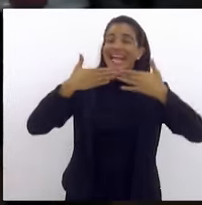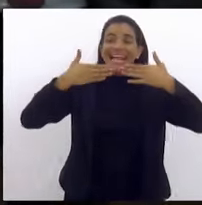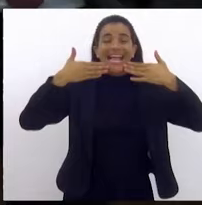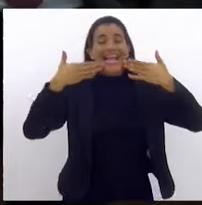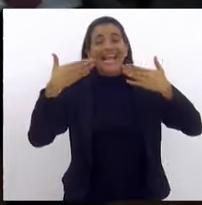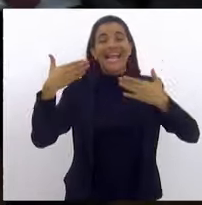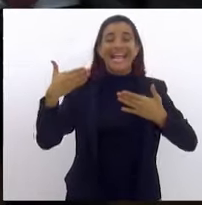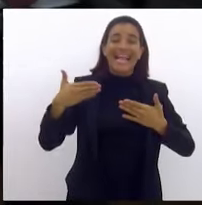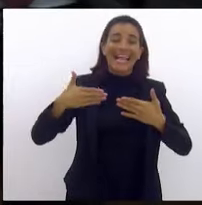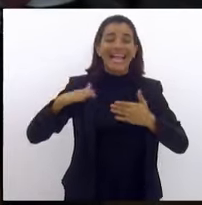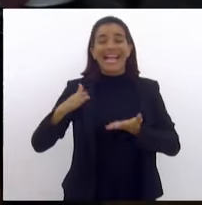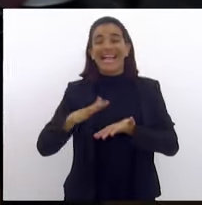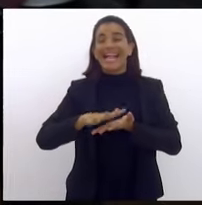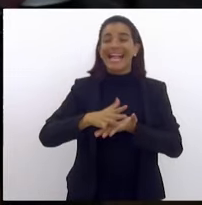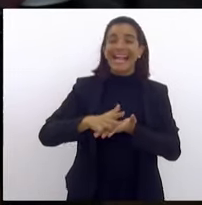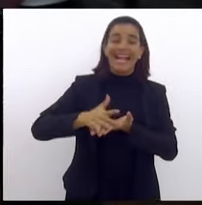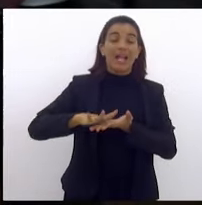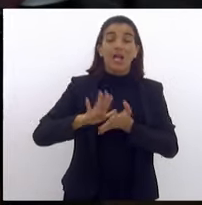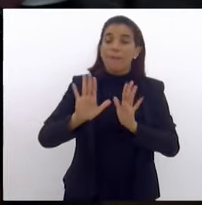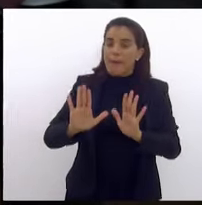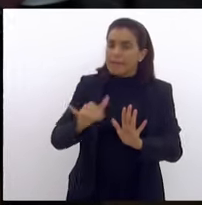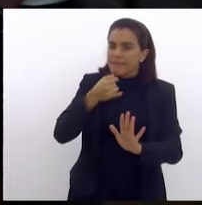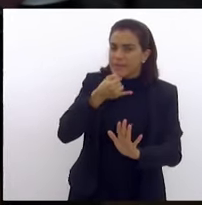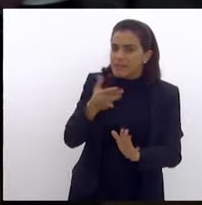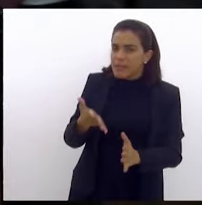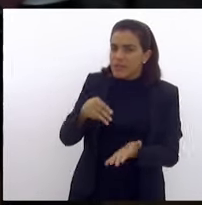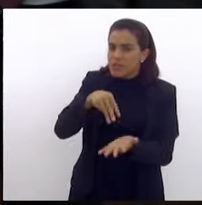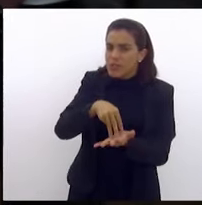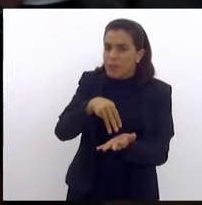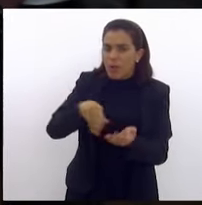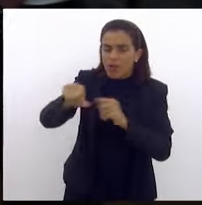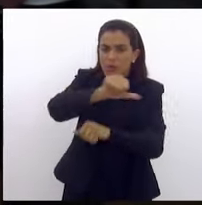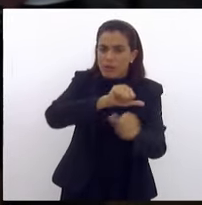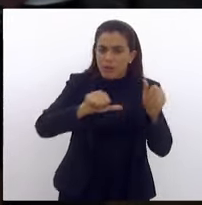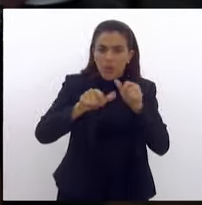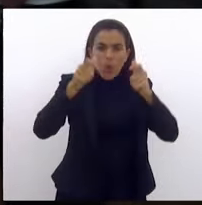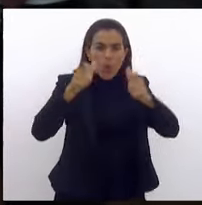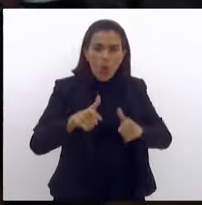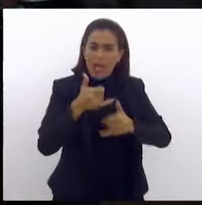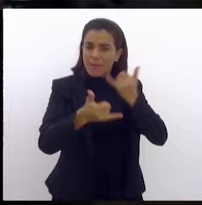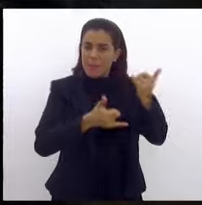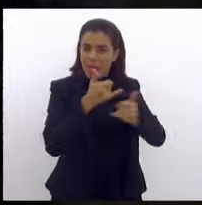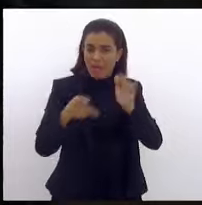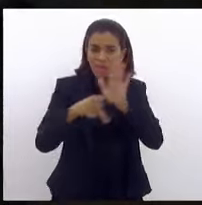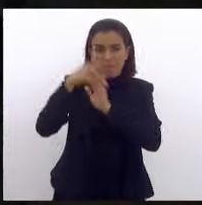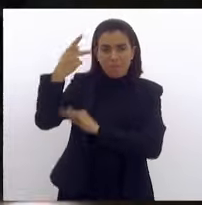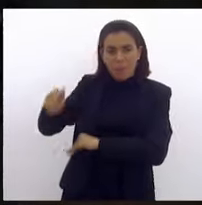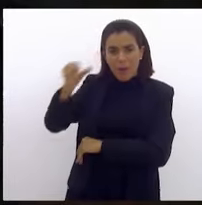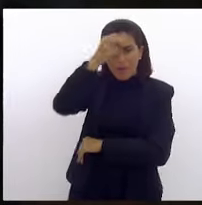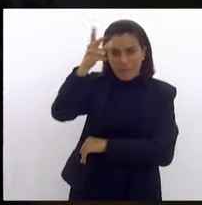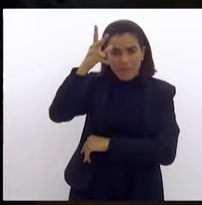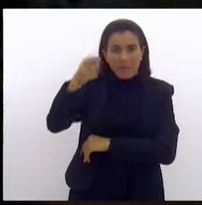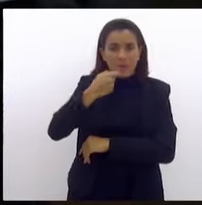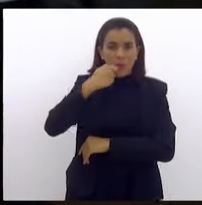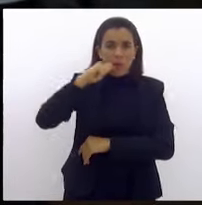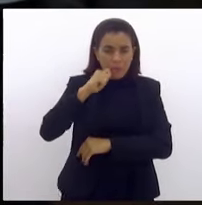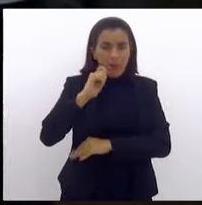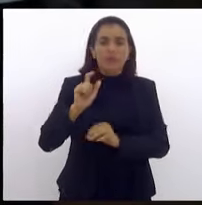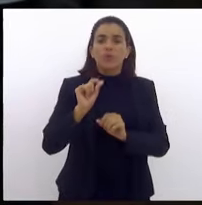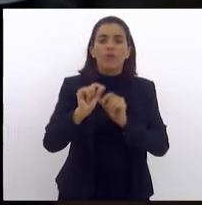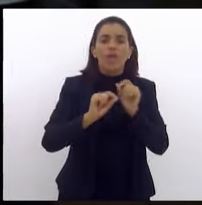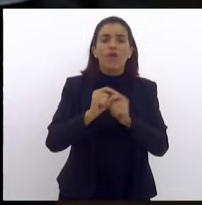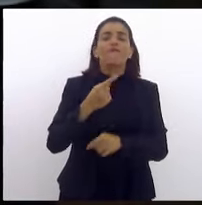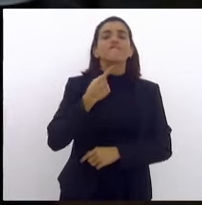seus meninos. Infelizmente, senhor presidente, o sambódromo se transformou num playground do prefeito Eduardo Paes para o